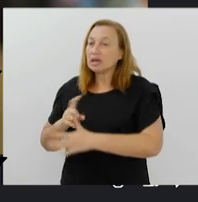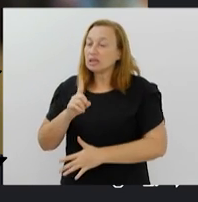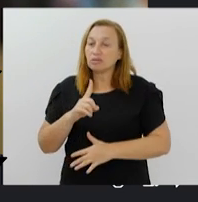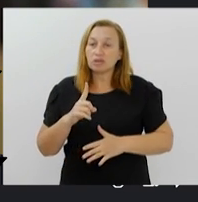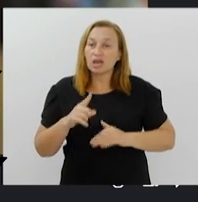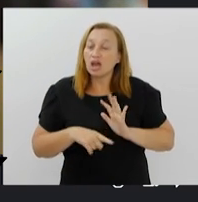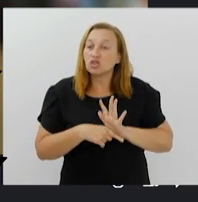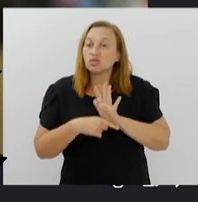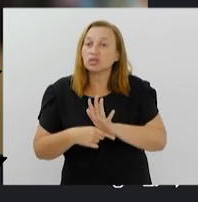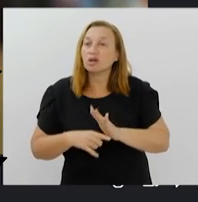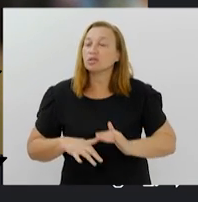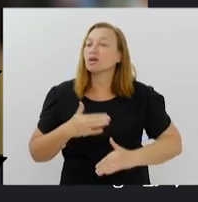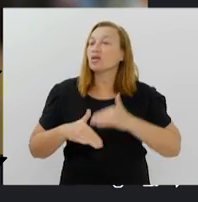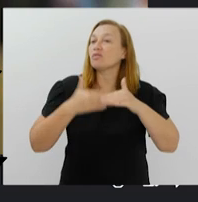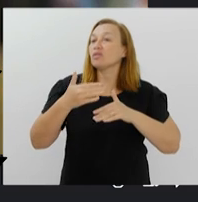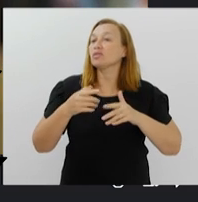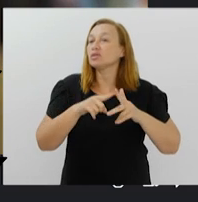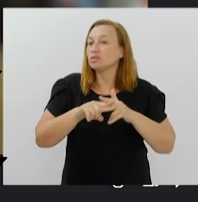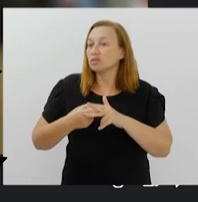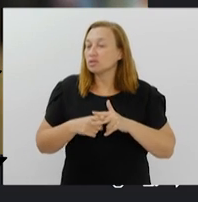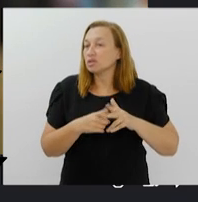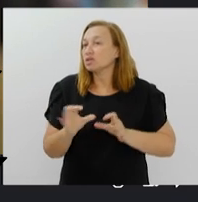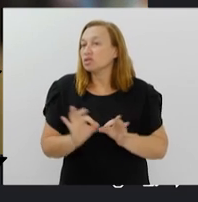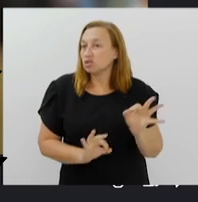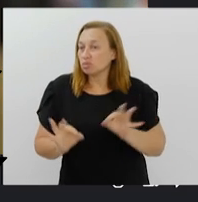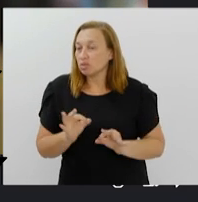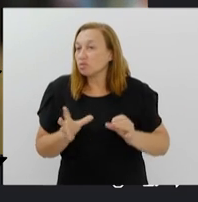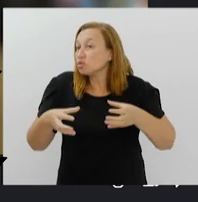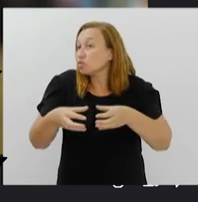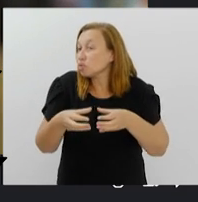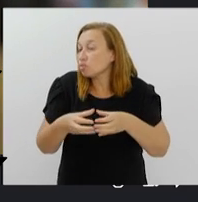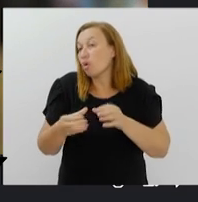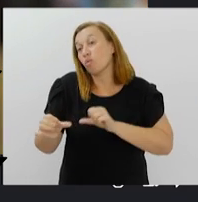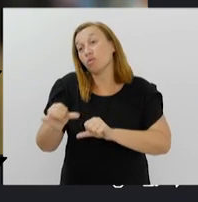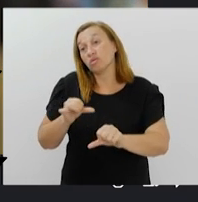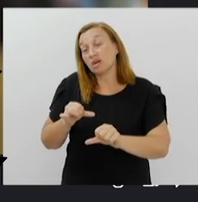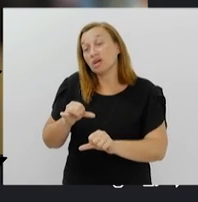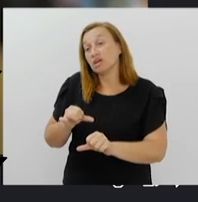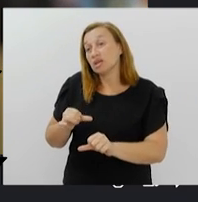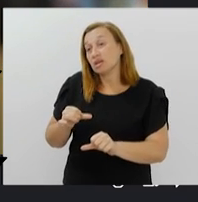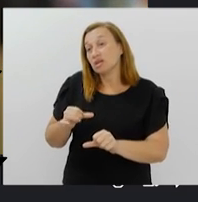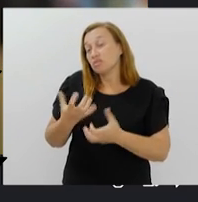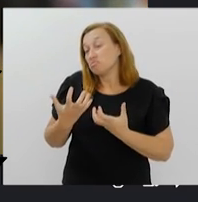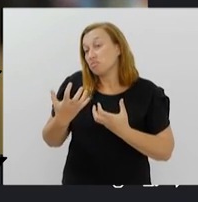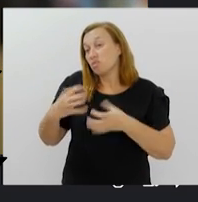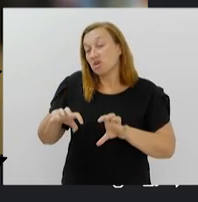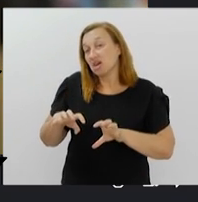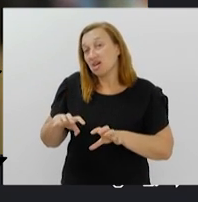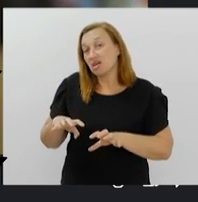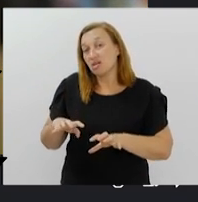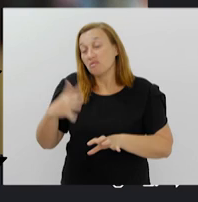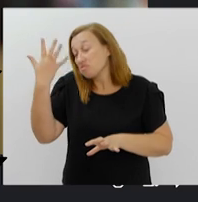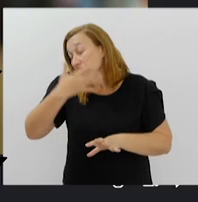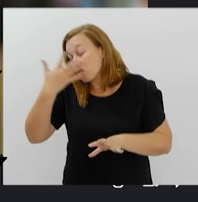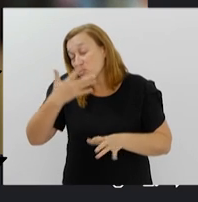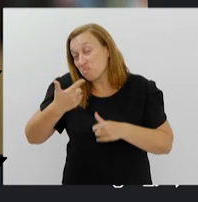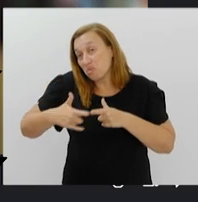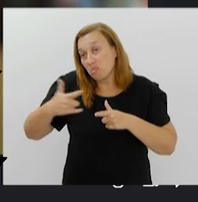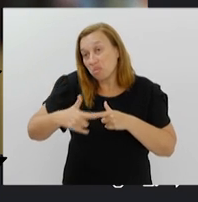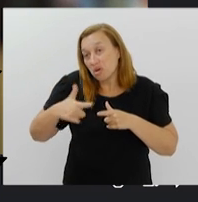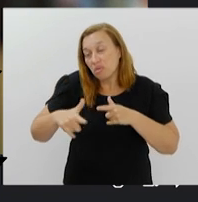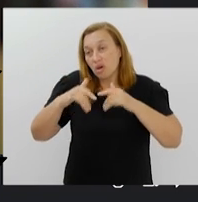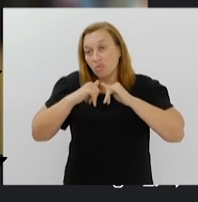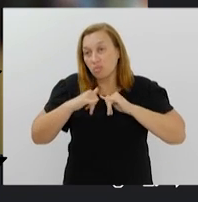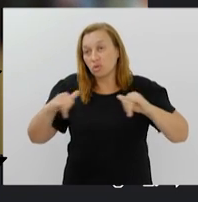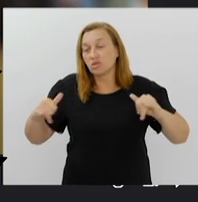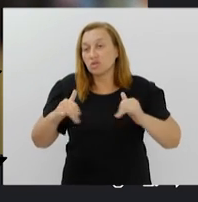avanços na regulação de planos coletivos pelo contrário muitas vezes se negam a reconhecer o problema a produzir e divulgar